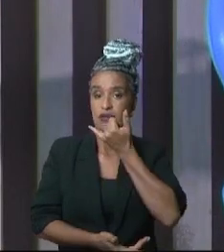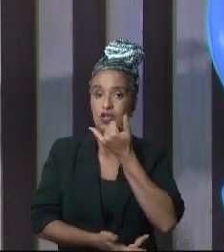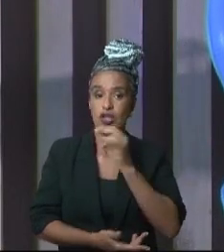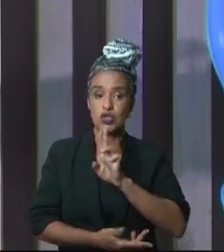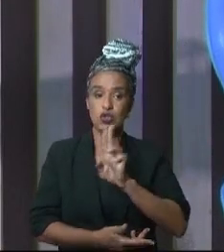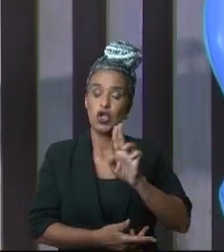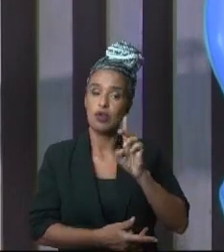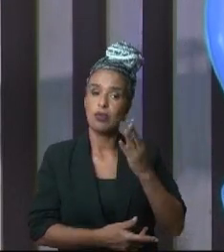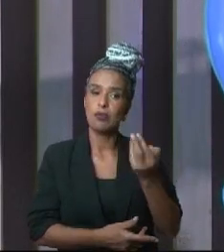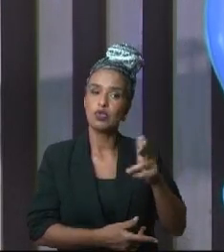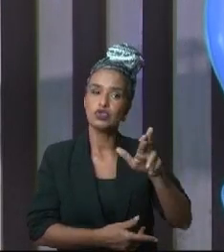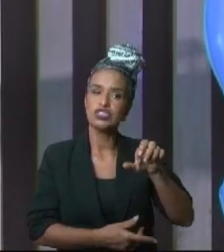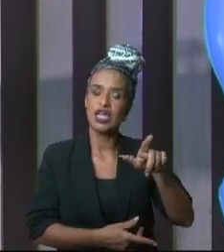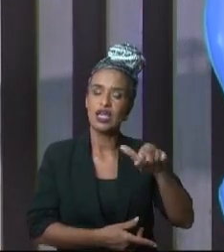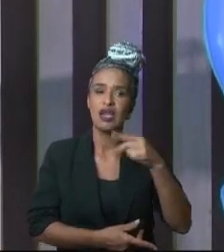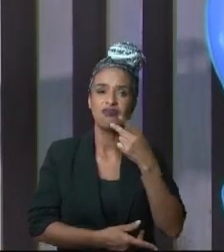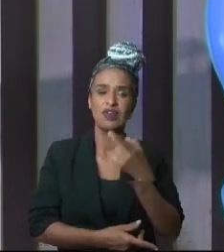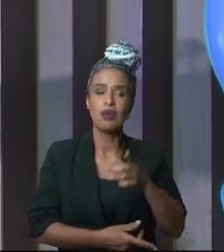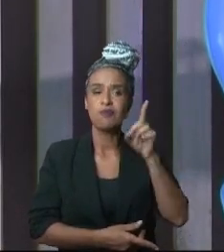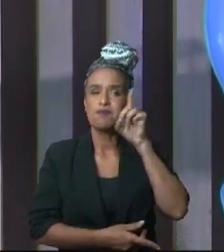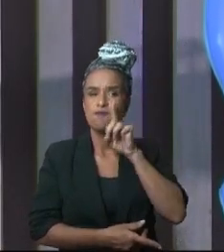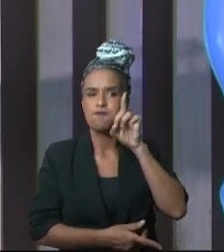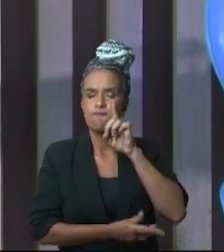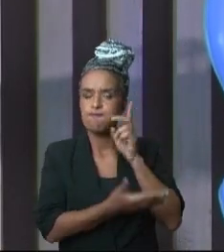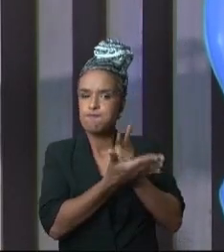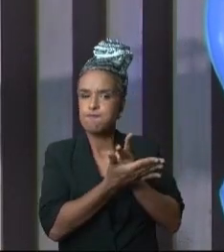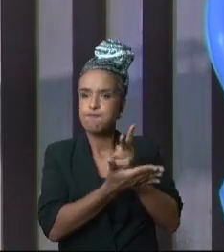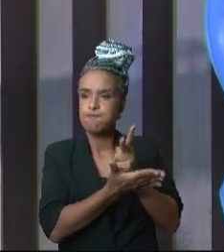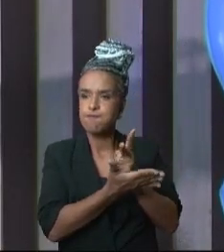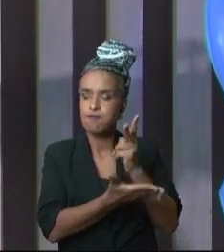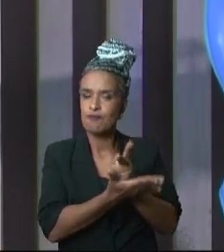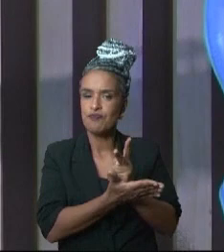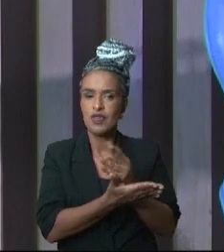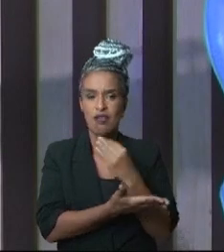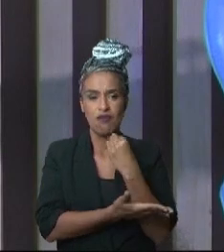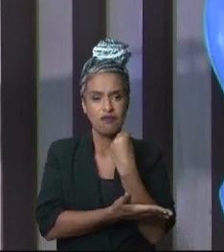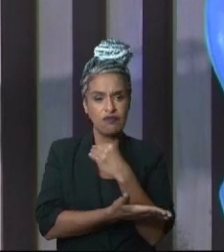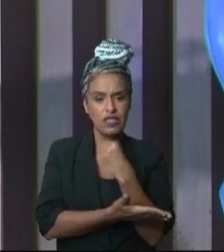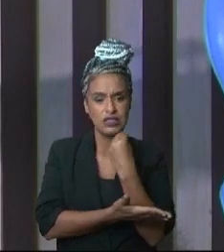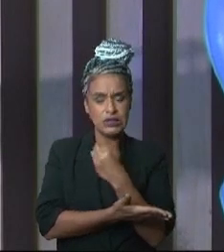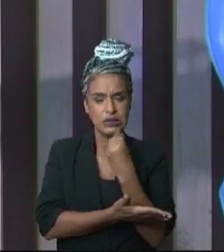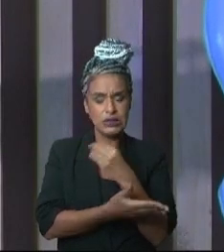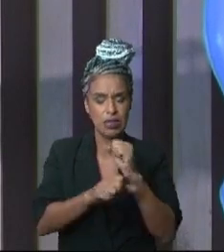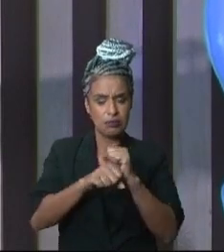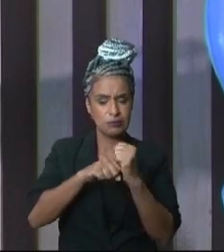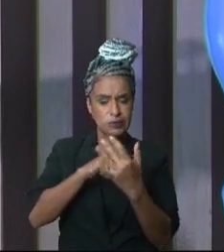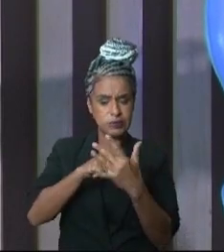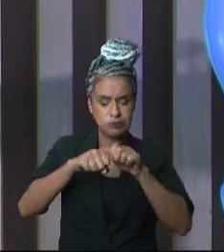Bruxelas um americanismo permanente, uma fragilidade que é endêmica em todos os lugares